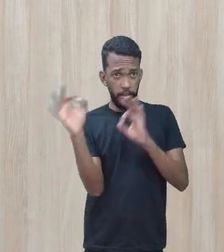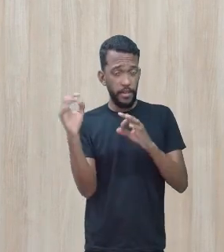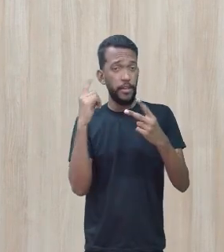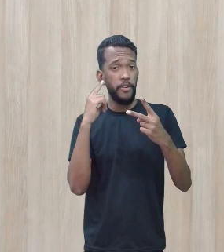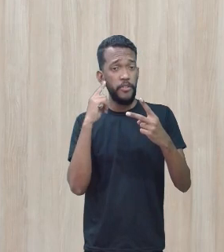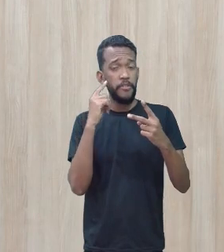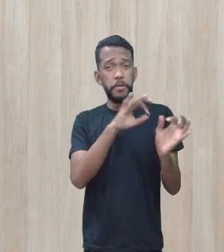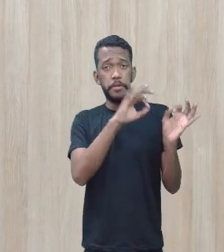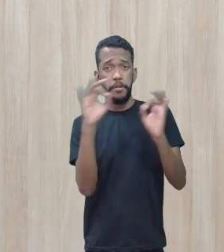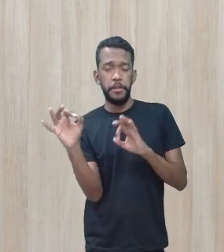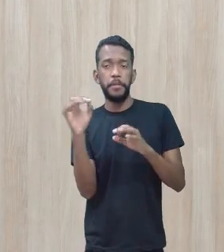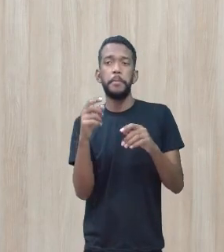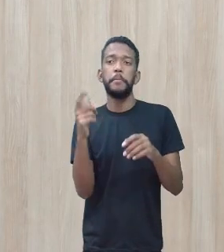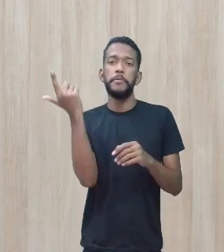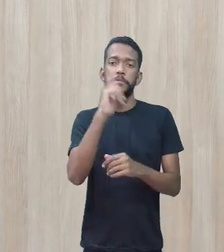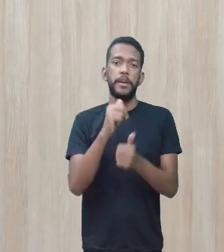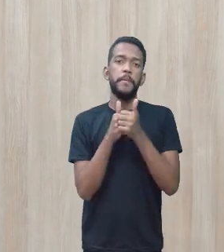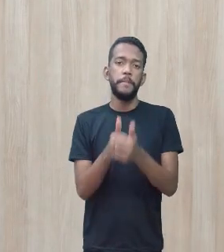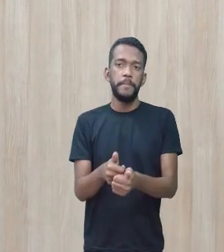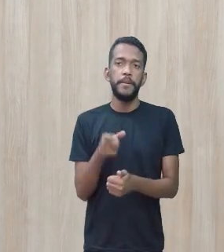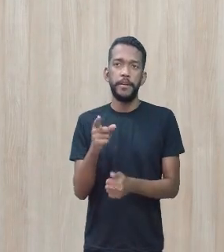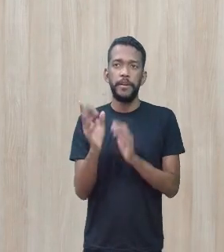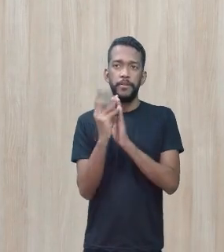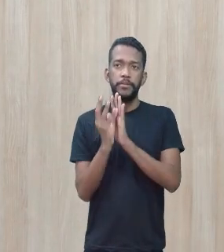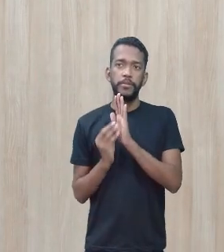você conseguir acompanhar esse conteúdo, né?